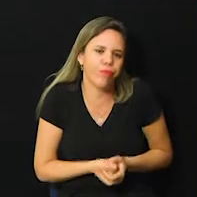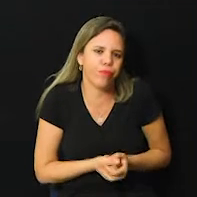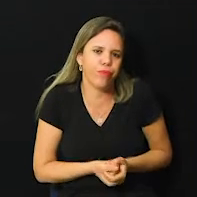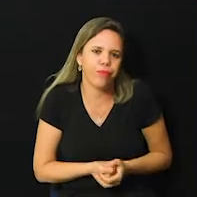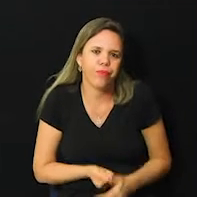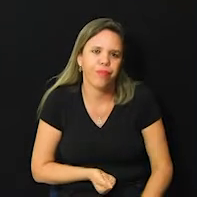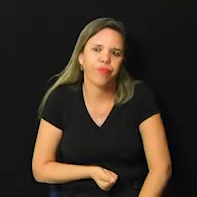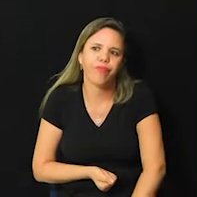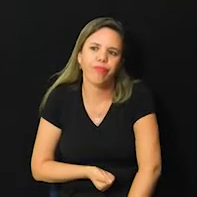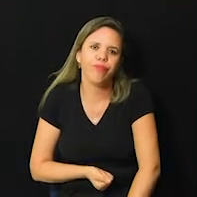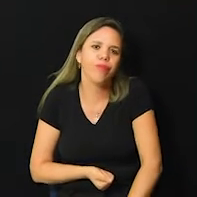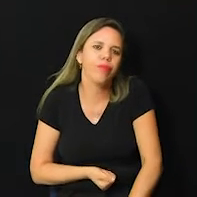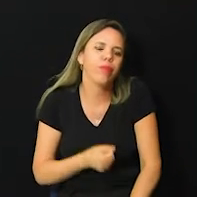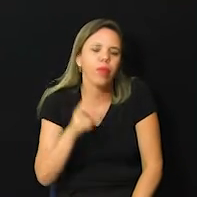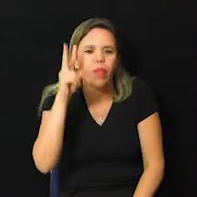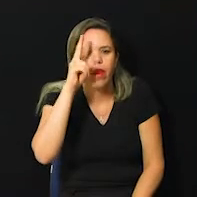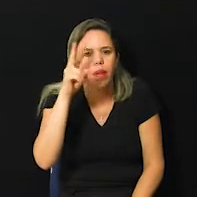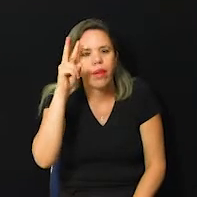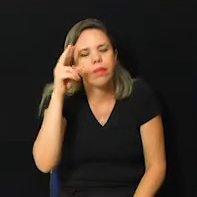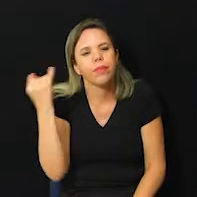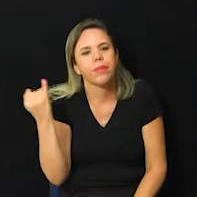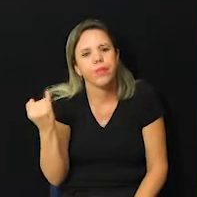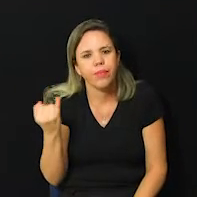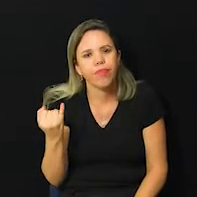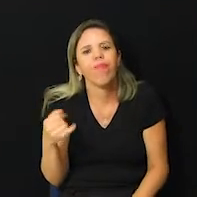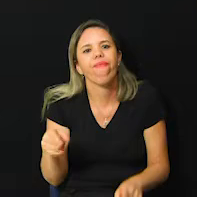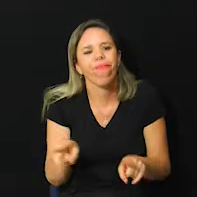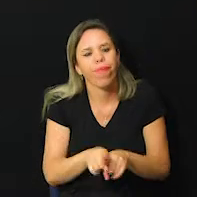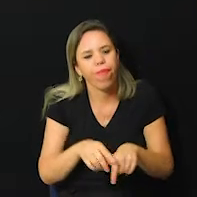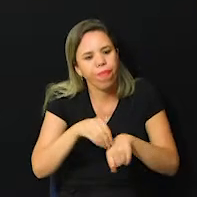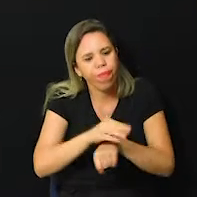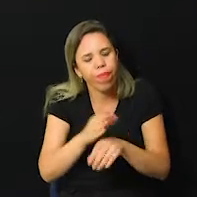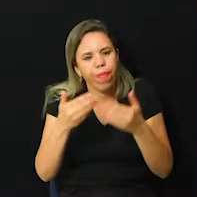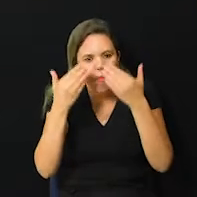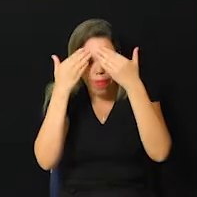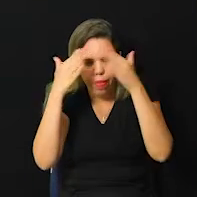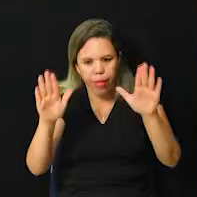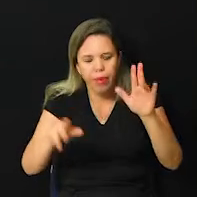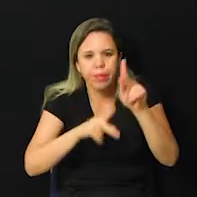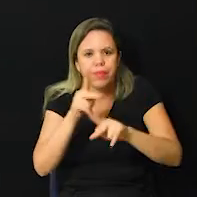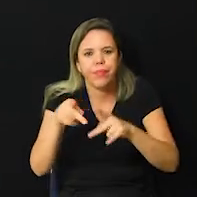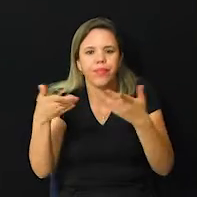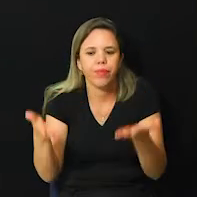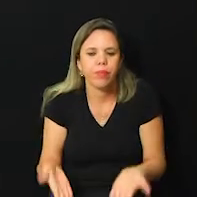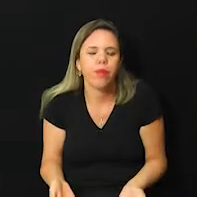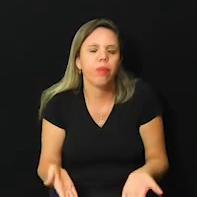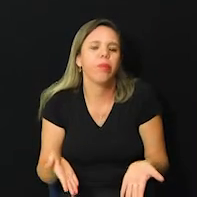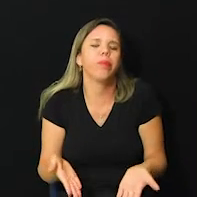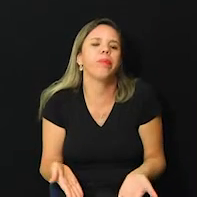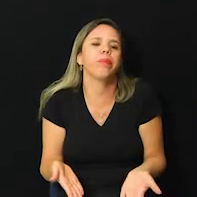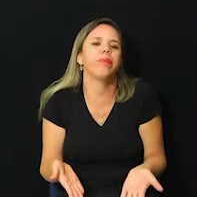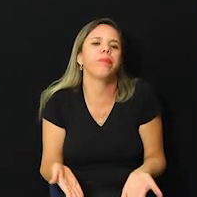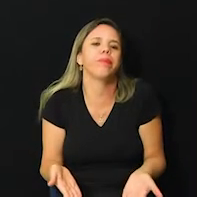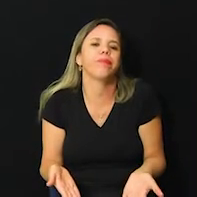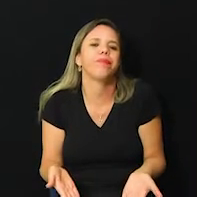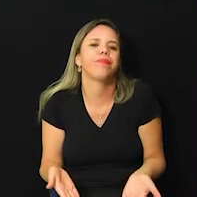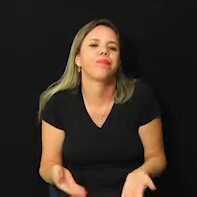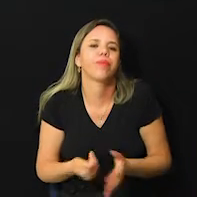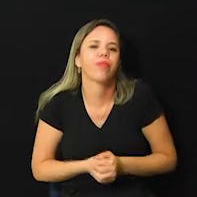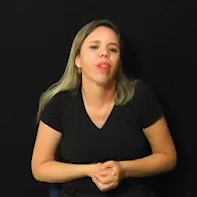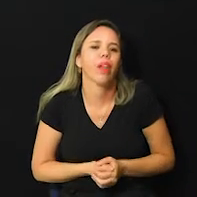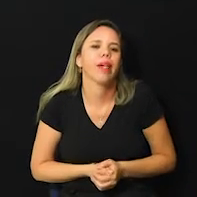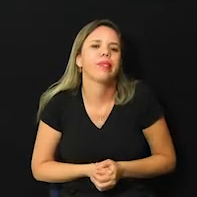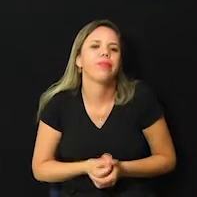É eu acho que a minha história é importante também para abrir um pouco a mente das pessoas para esse